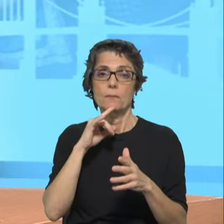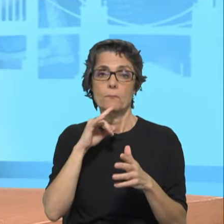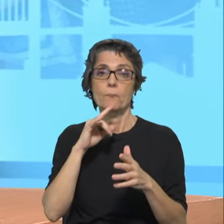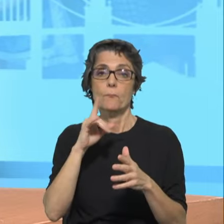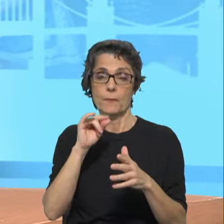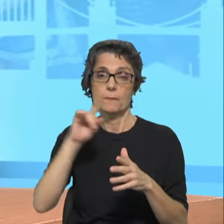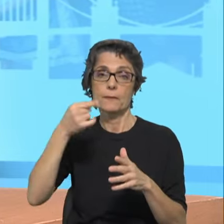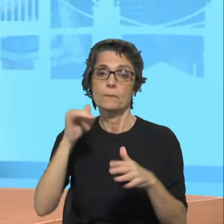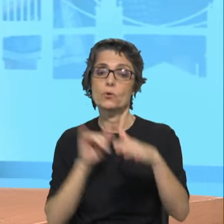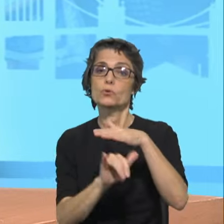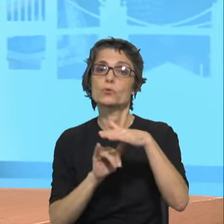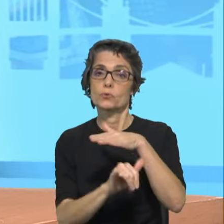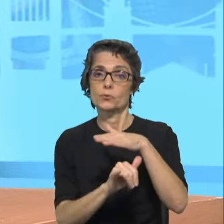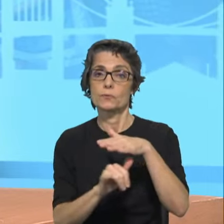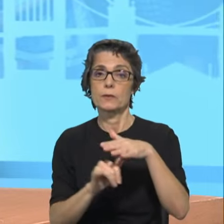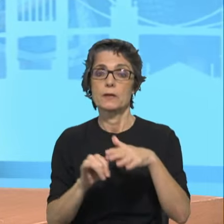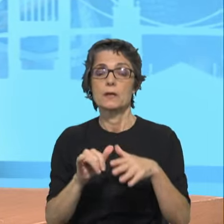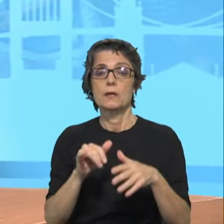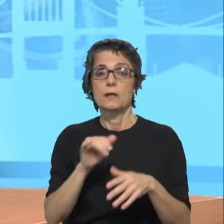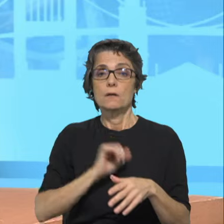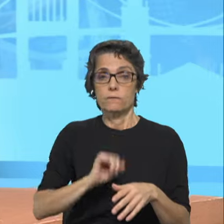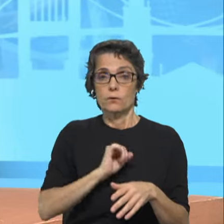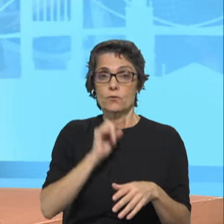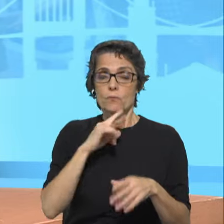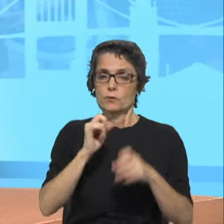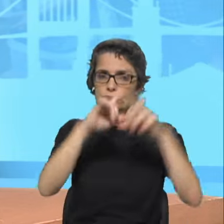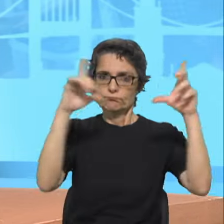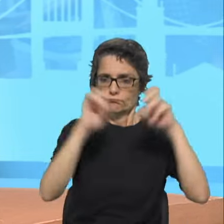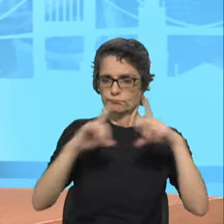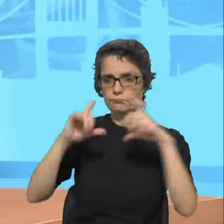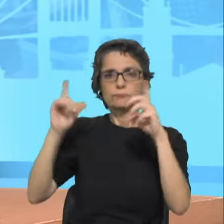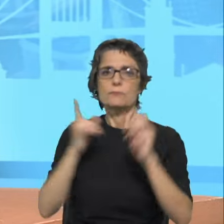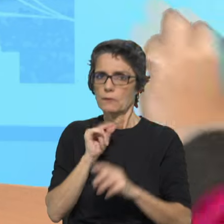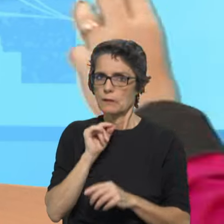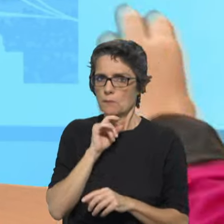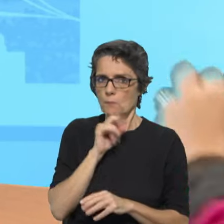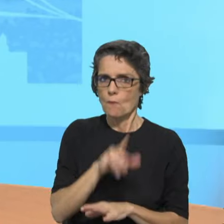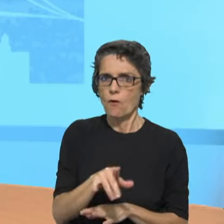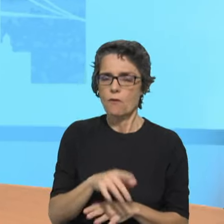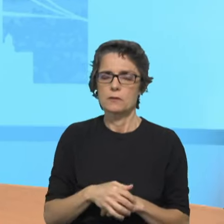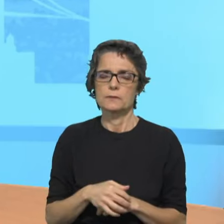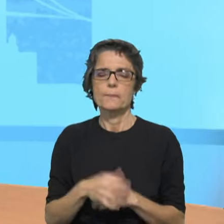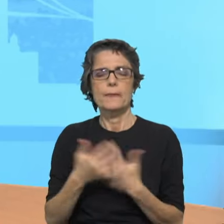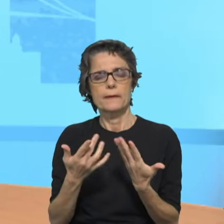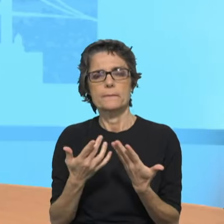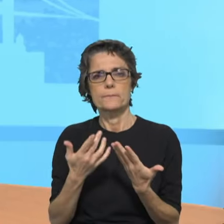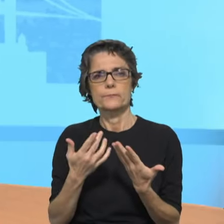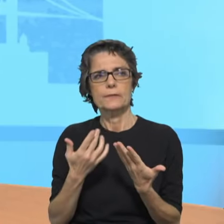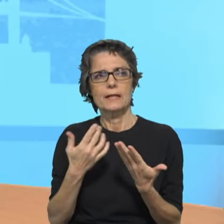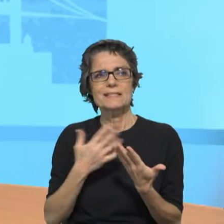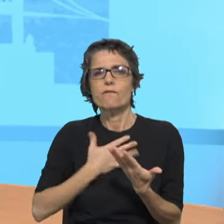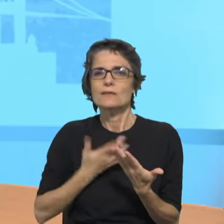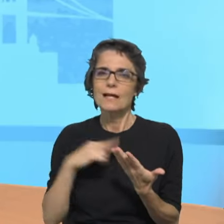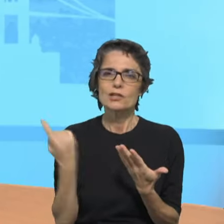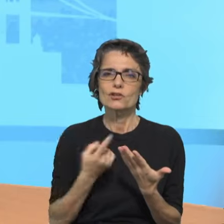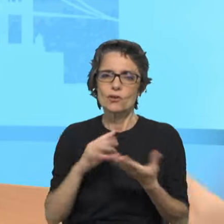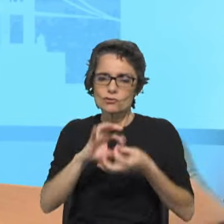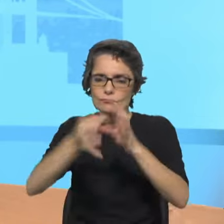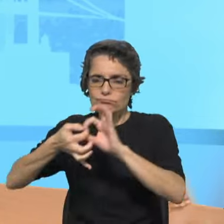Centro de Reflexão Cristã, e justamente para pensar neste cruzamento de vozes, de linhas e de